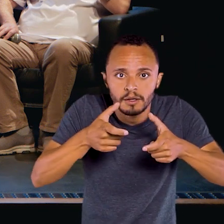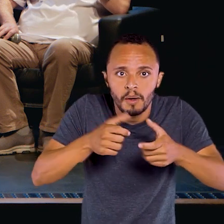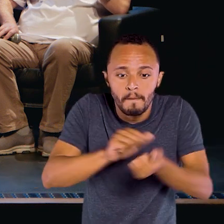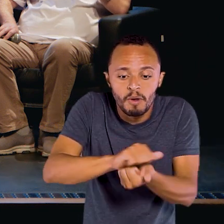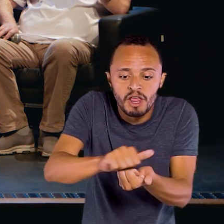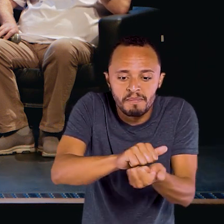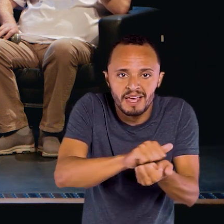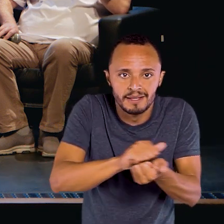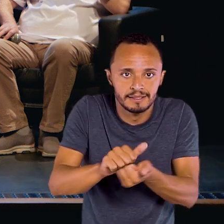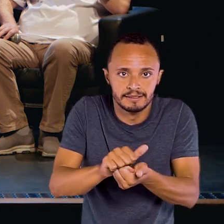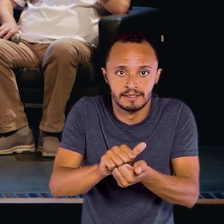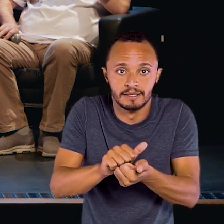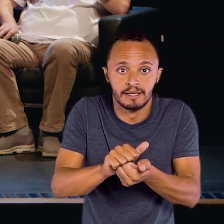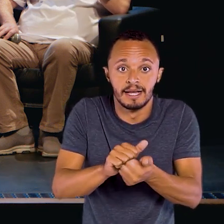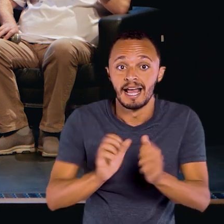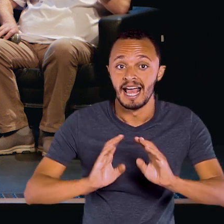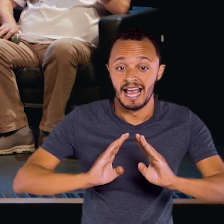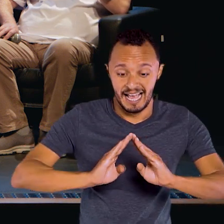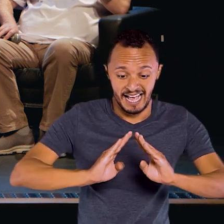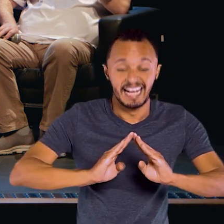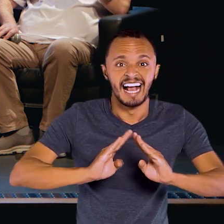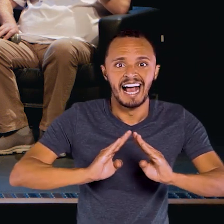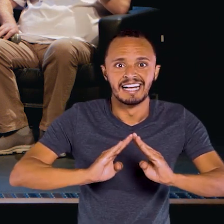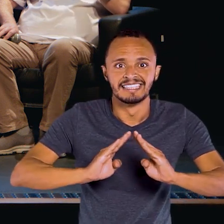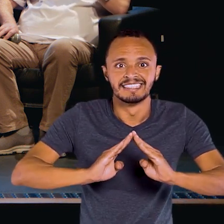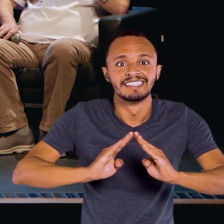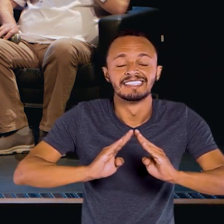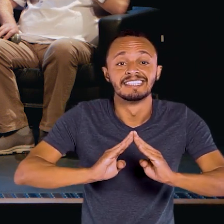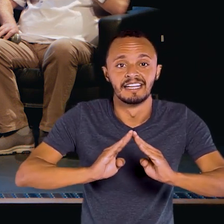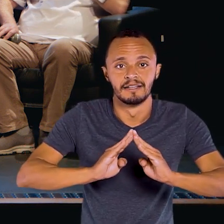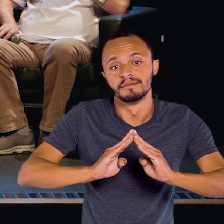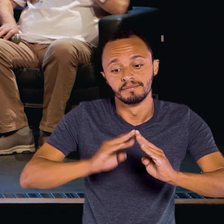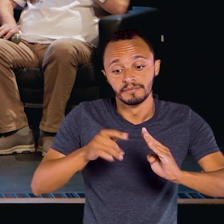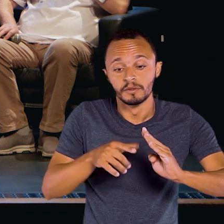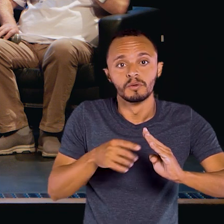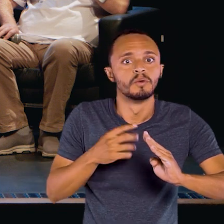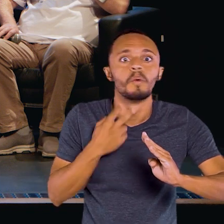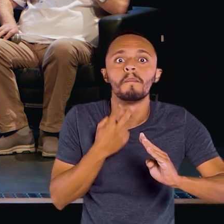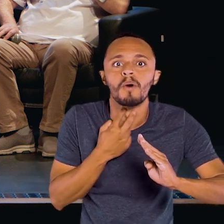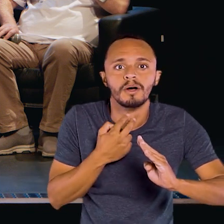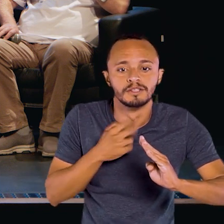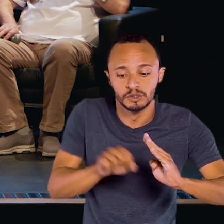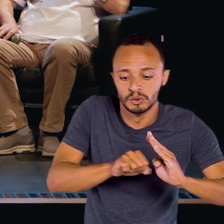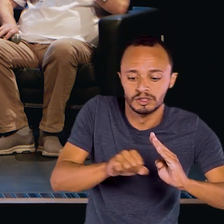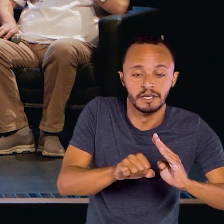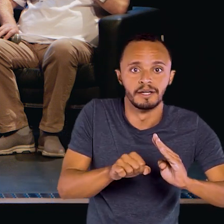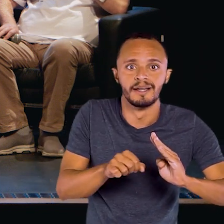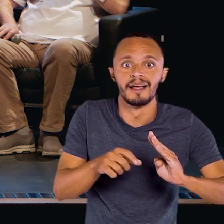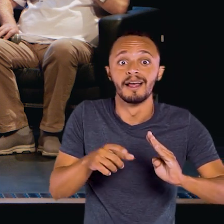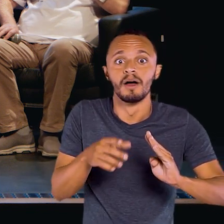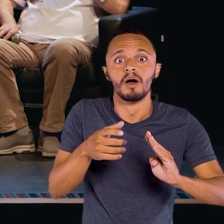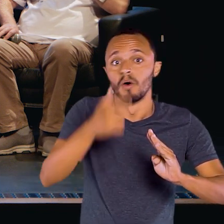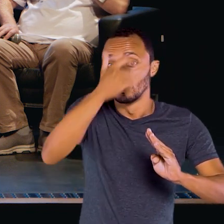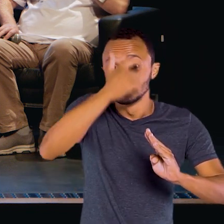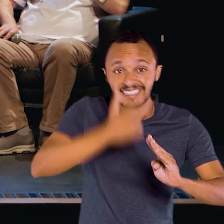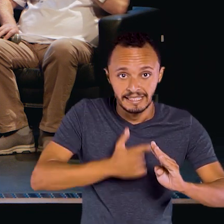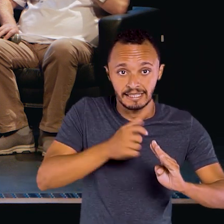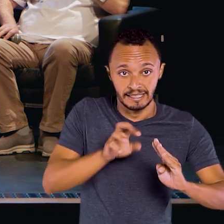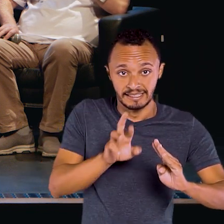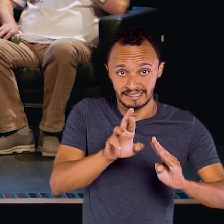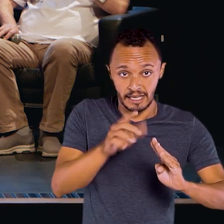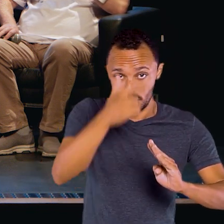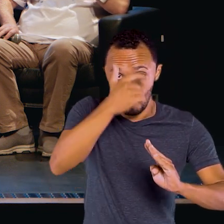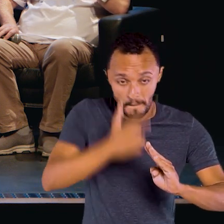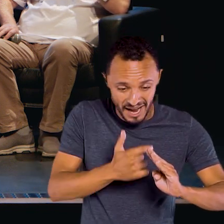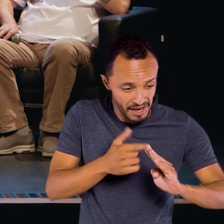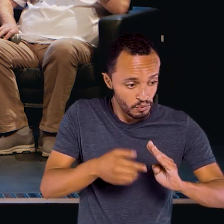pode ter uma poeira. Onde mora ser humano, gente, tem poeira, tem uma louça na pia. Ninguém morre